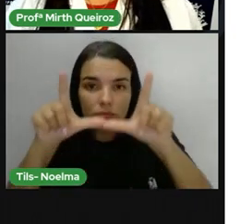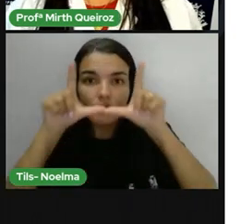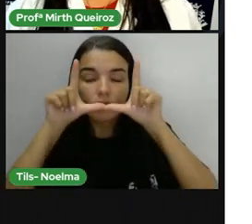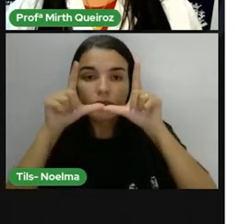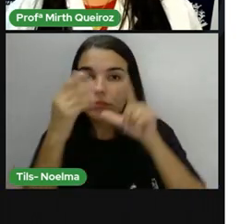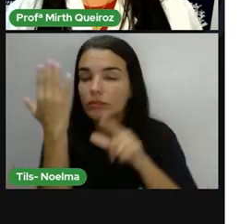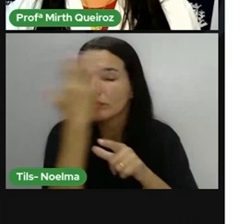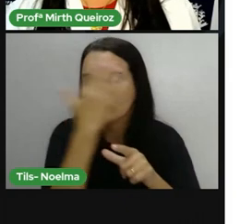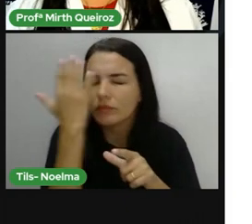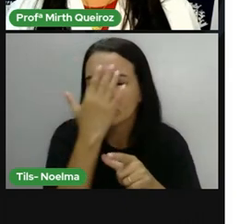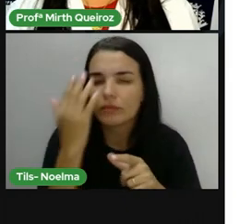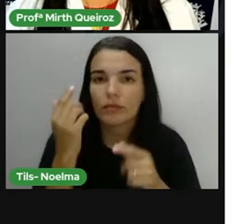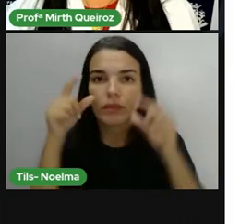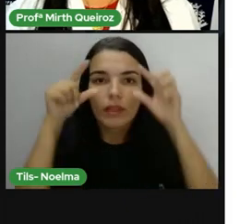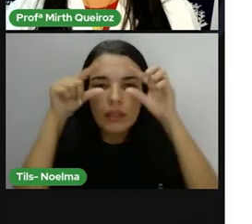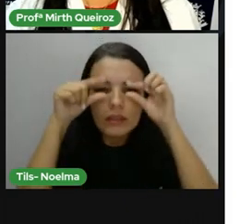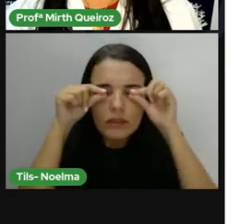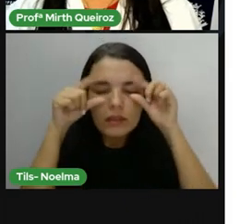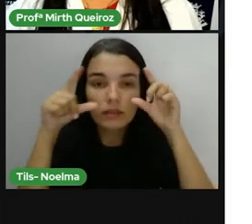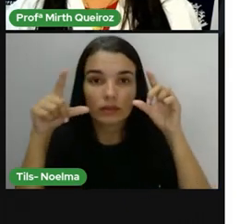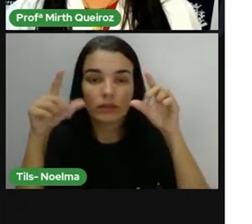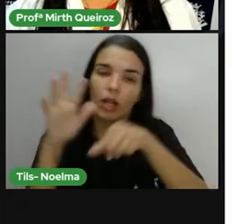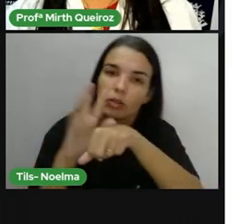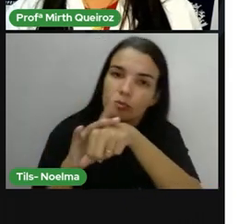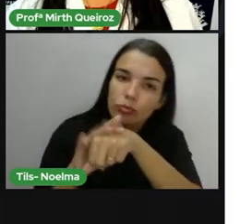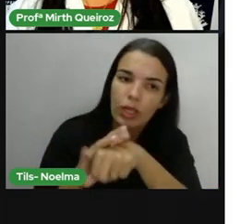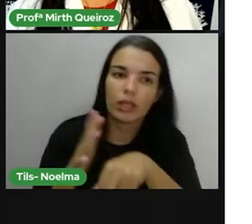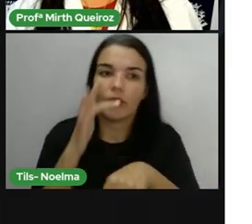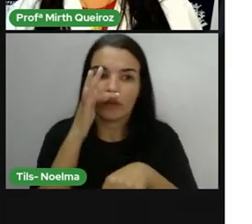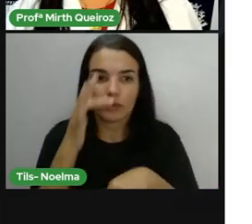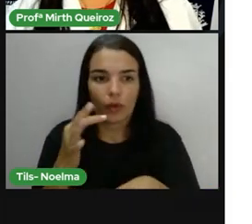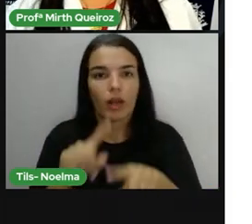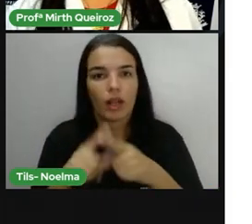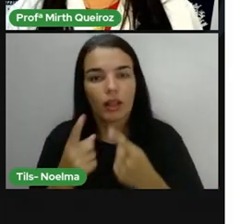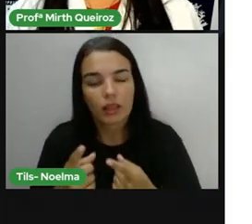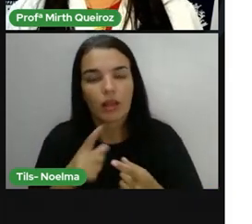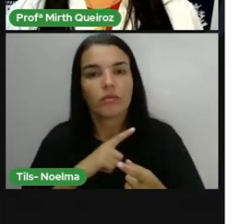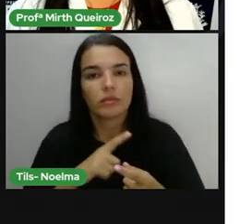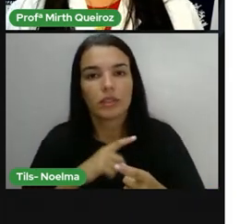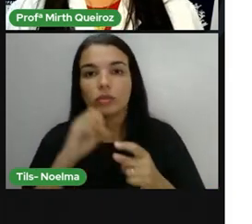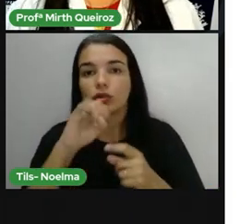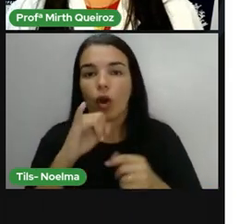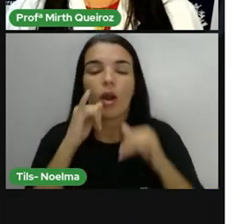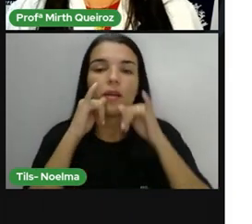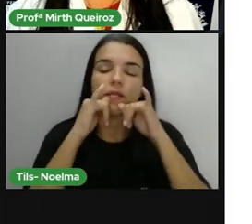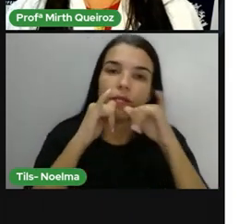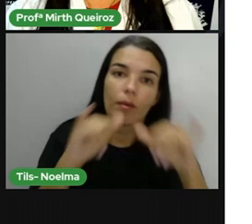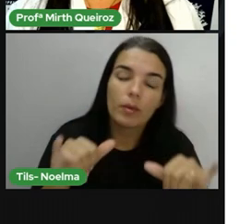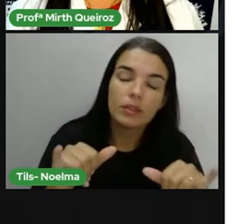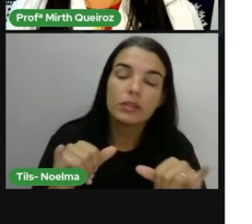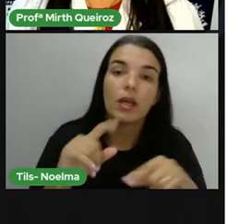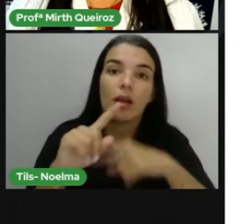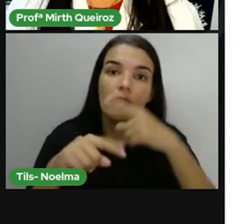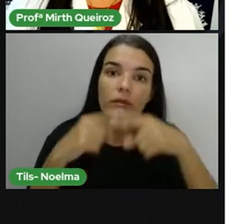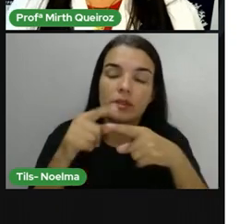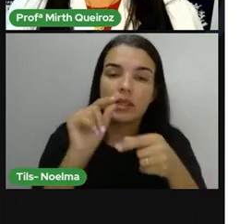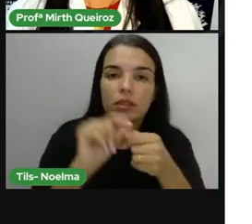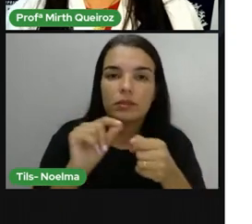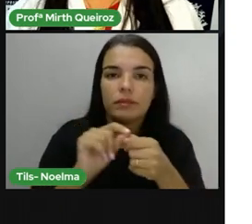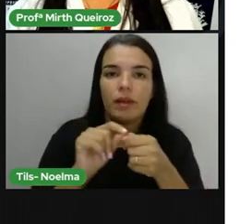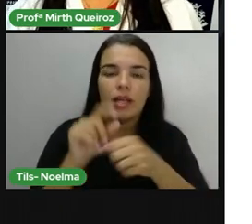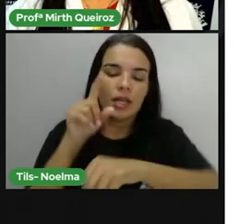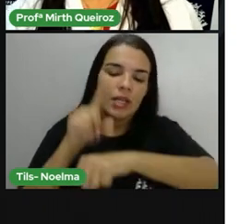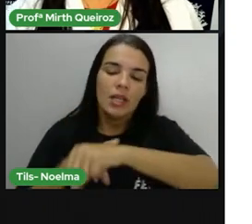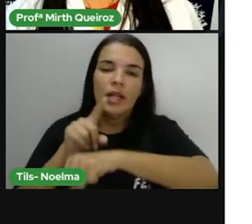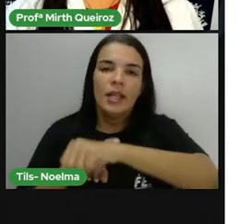de uma tela. Então, a gente fornece aqui a informação, vocês fazem a atividade e nos demais